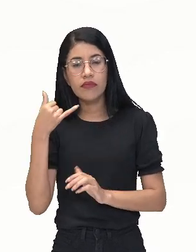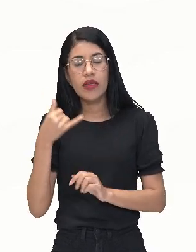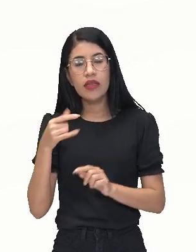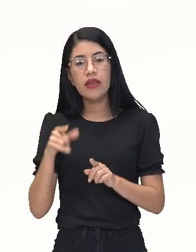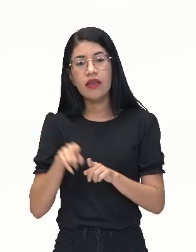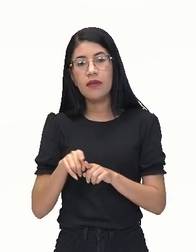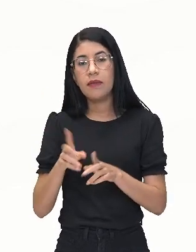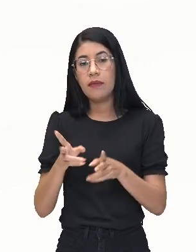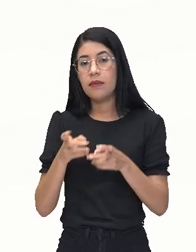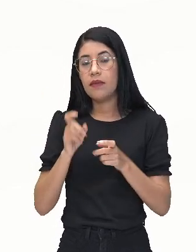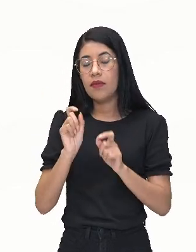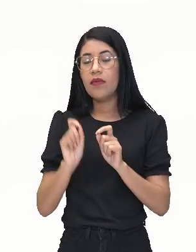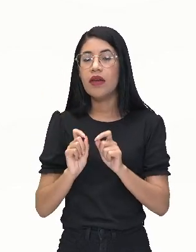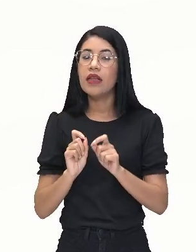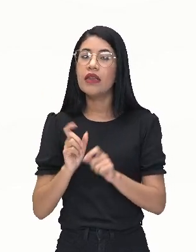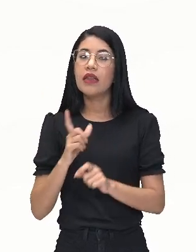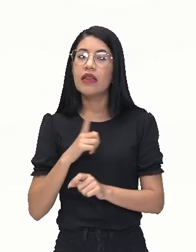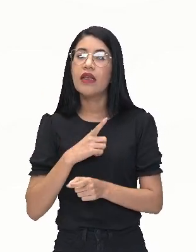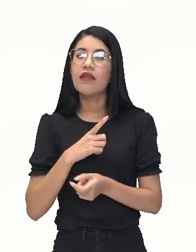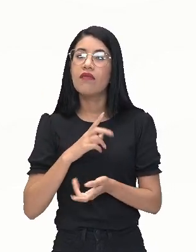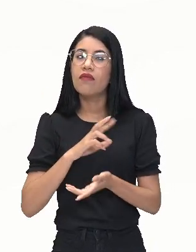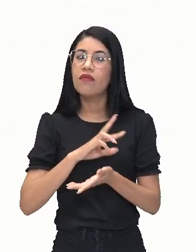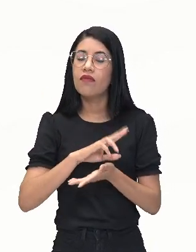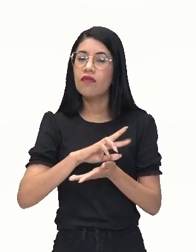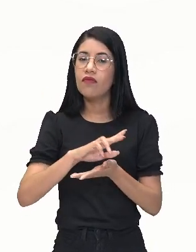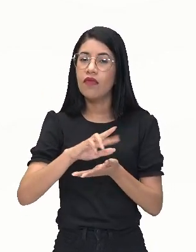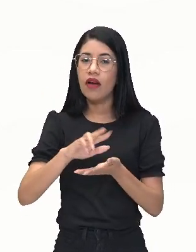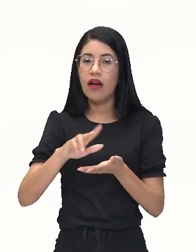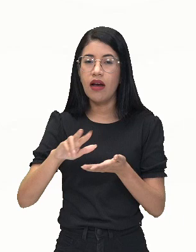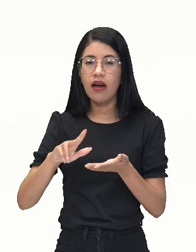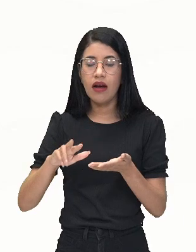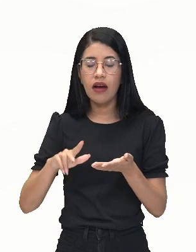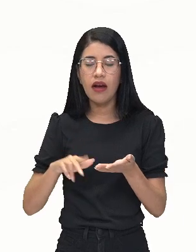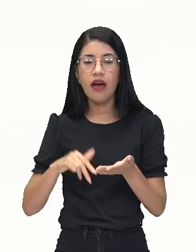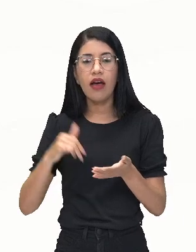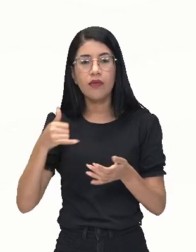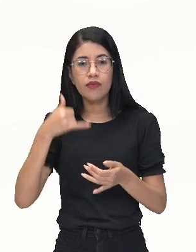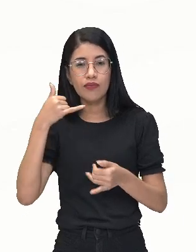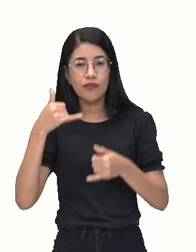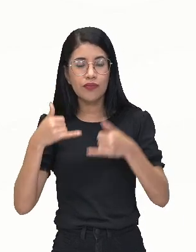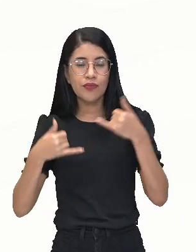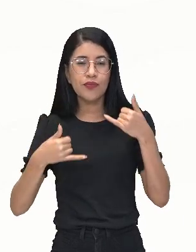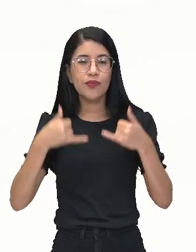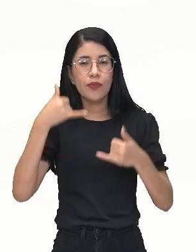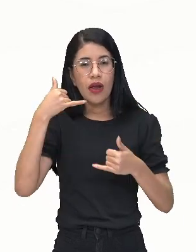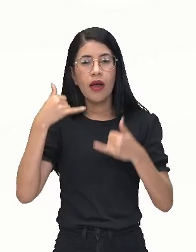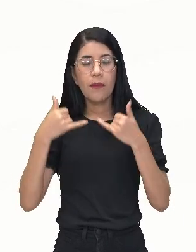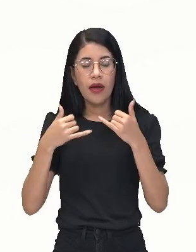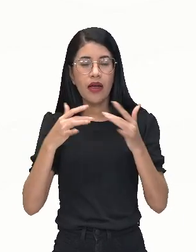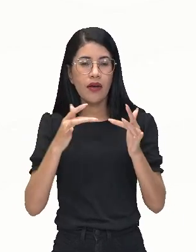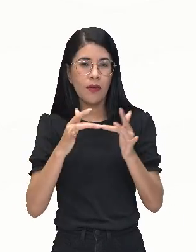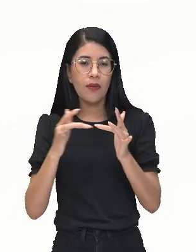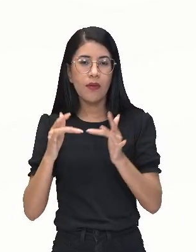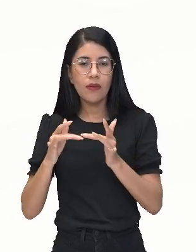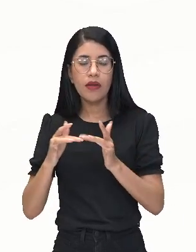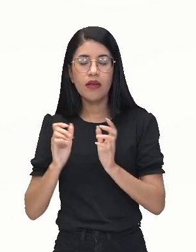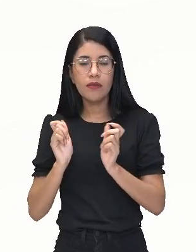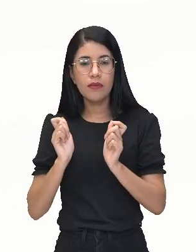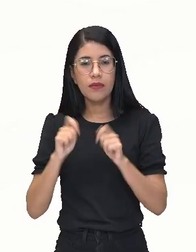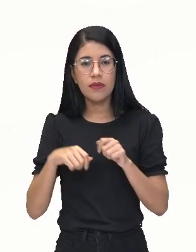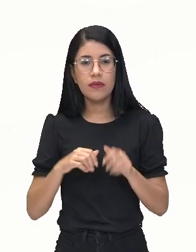que tem bastante celular que a gente vai conseguir contato. Vamos dar uma olhada